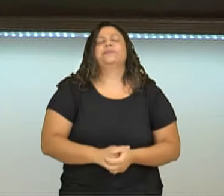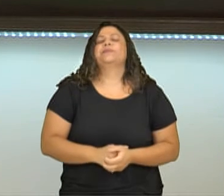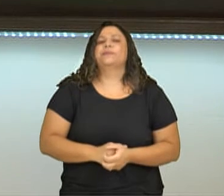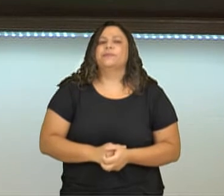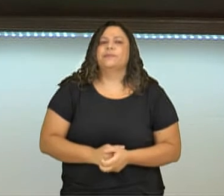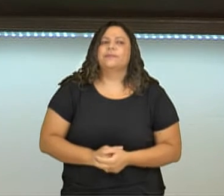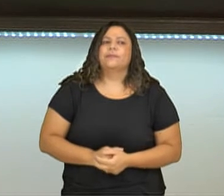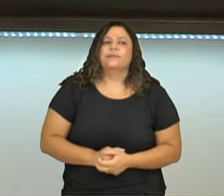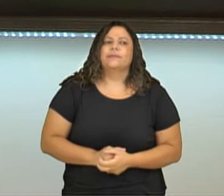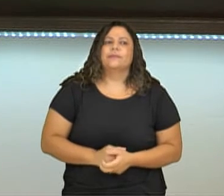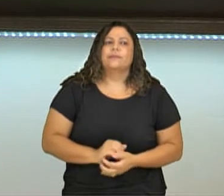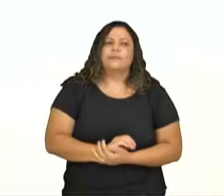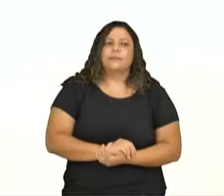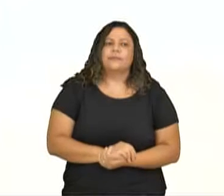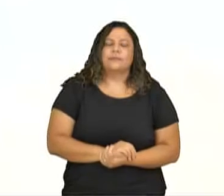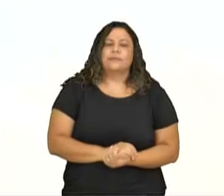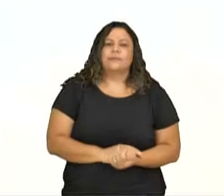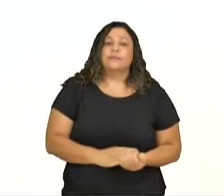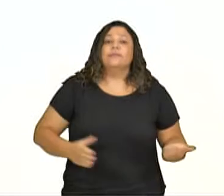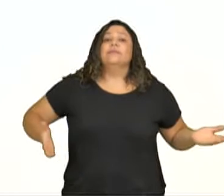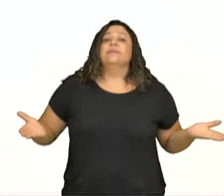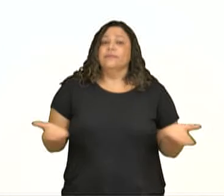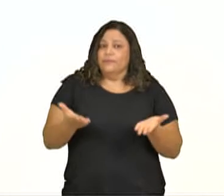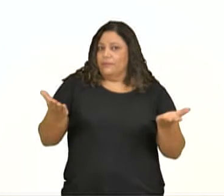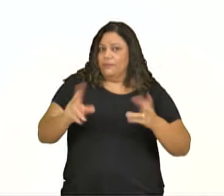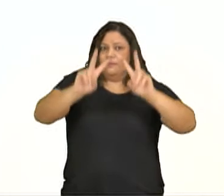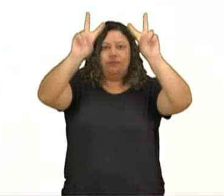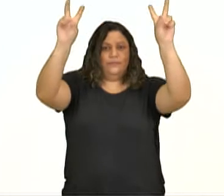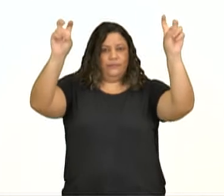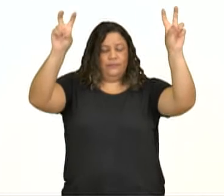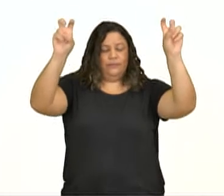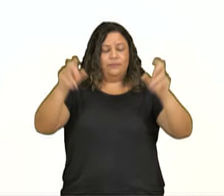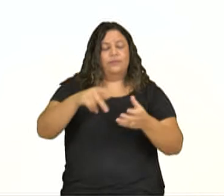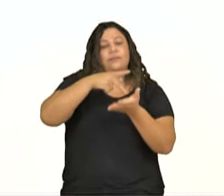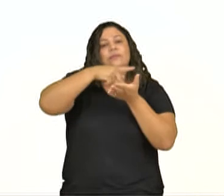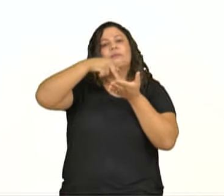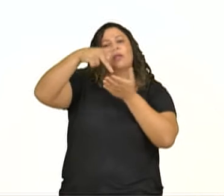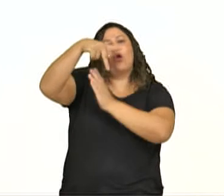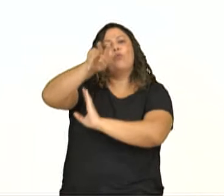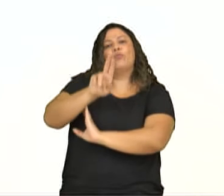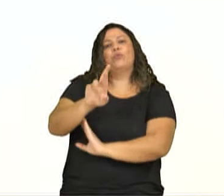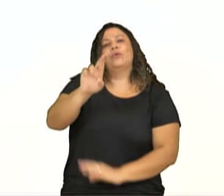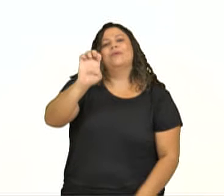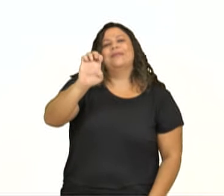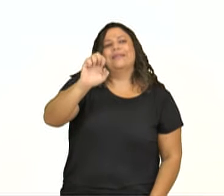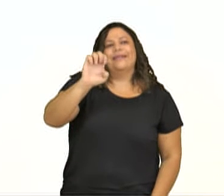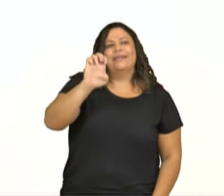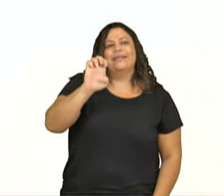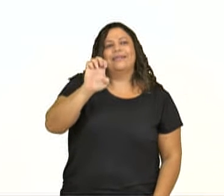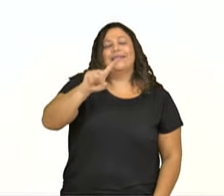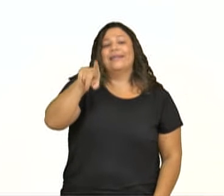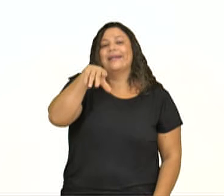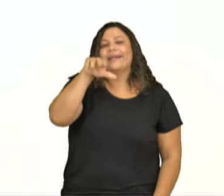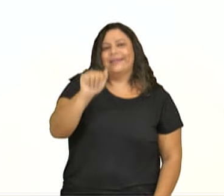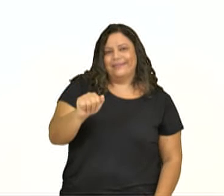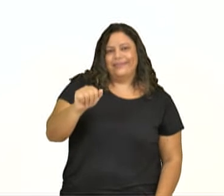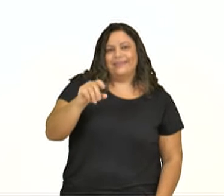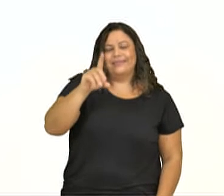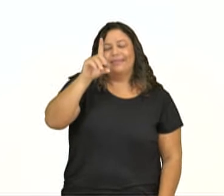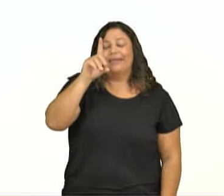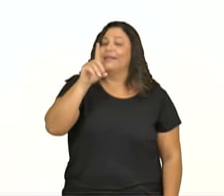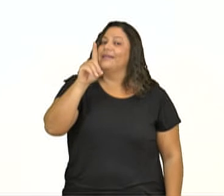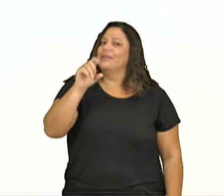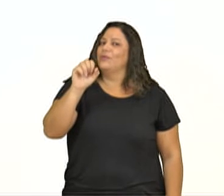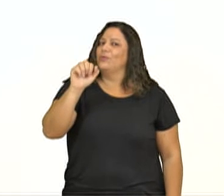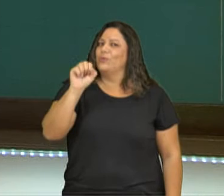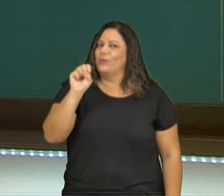tá certo? E agora, quando eu falo em pureza de reagente, como é que funciona? Outra coisa, lembrando,